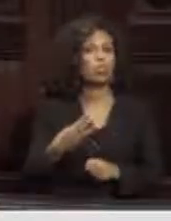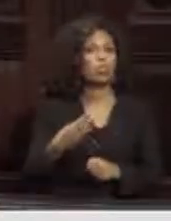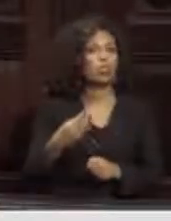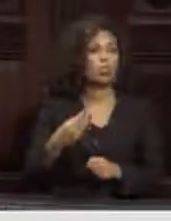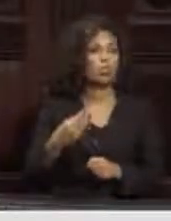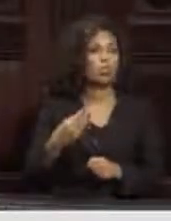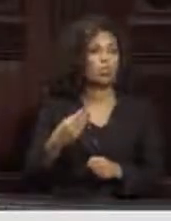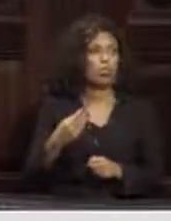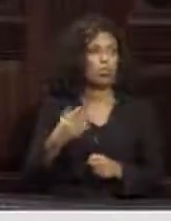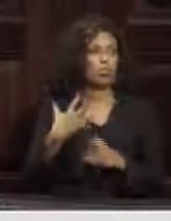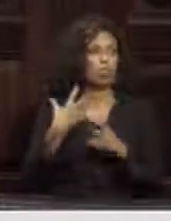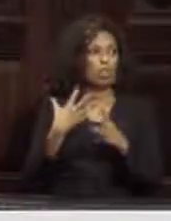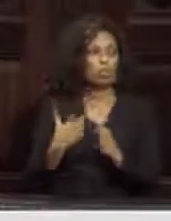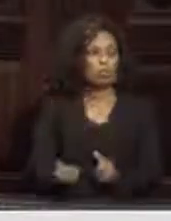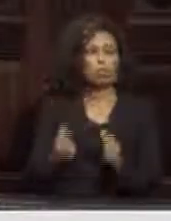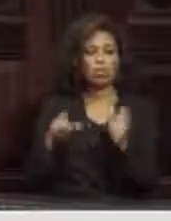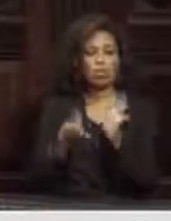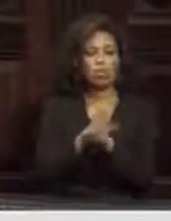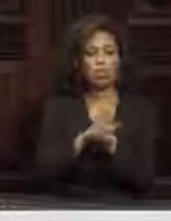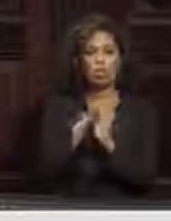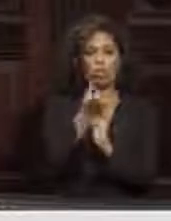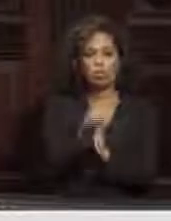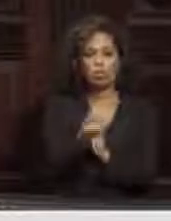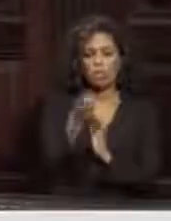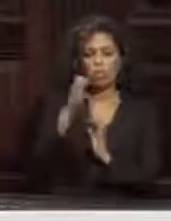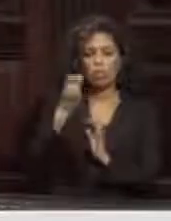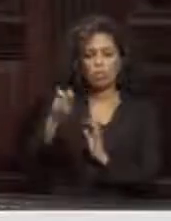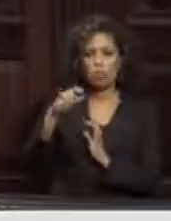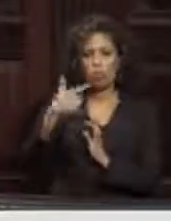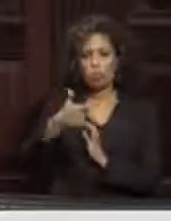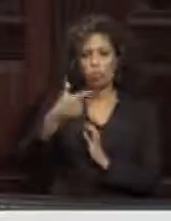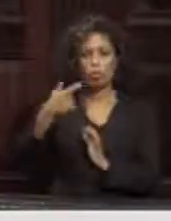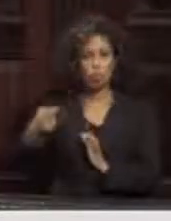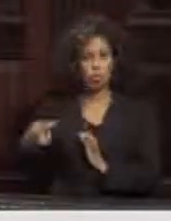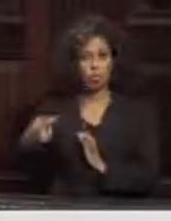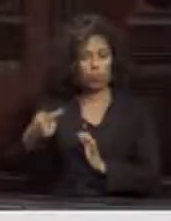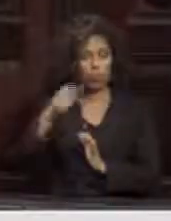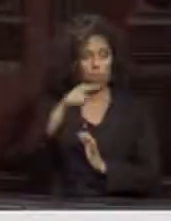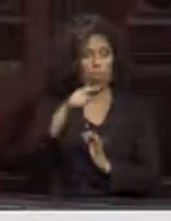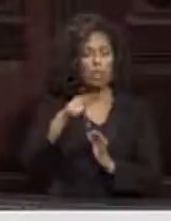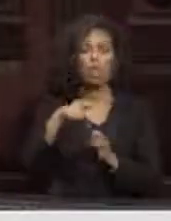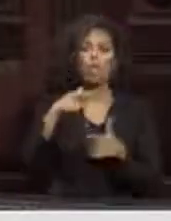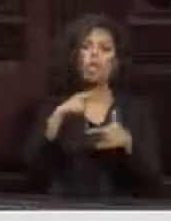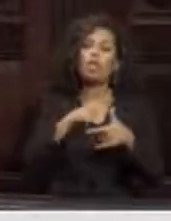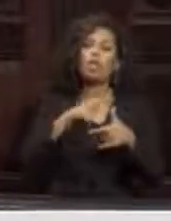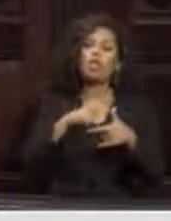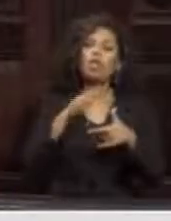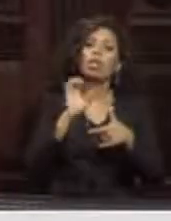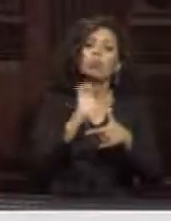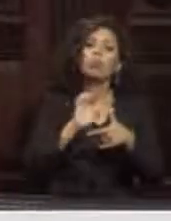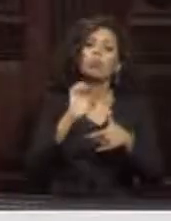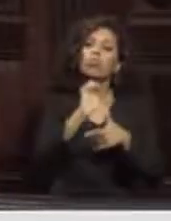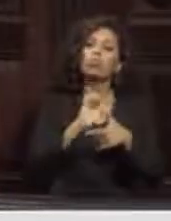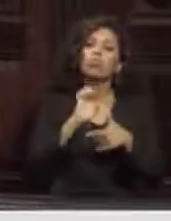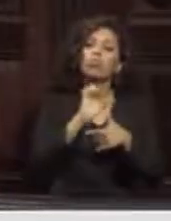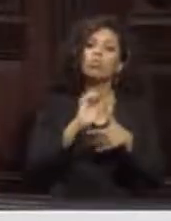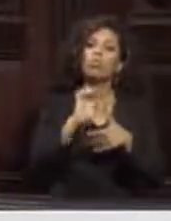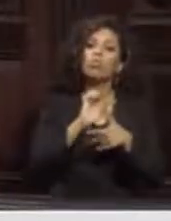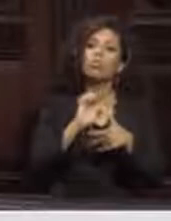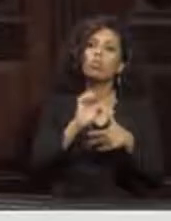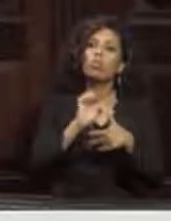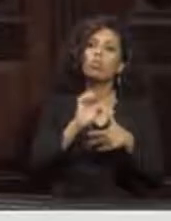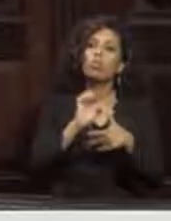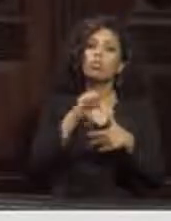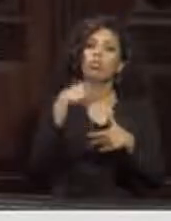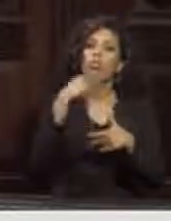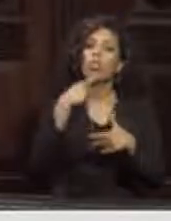Lei 6527, que autorizou o Poder Executivo a contrair